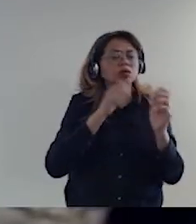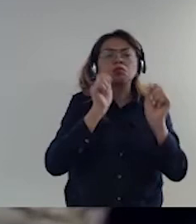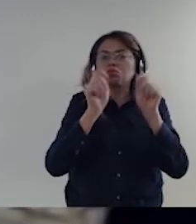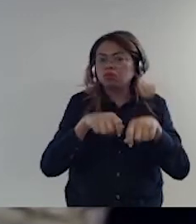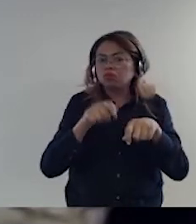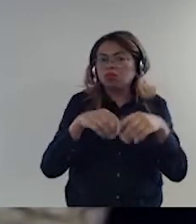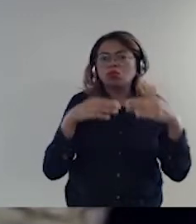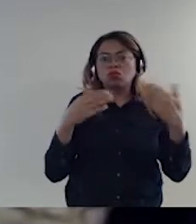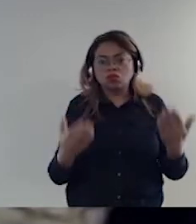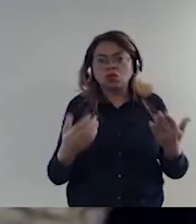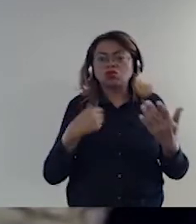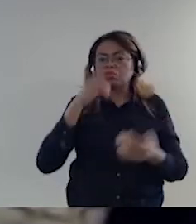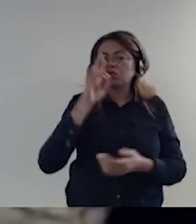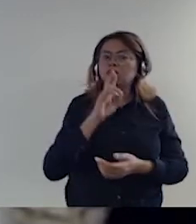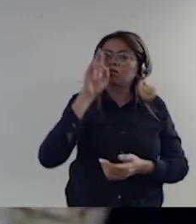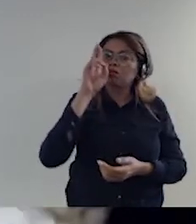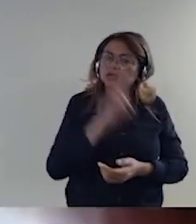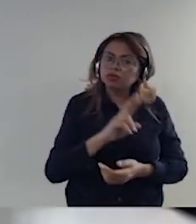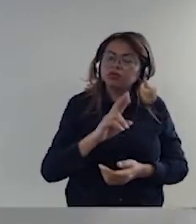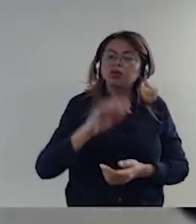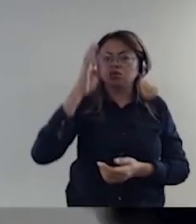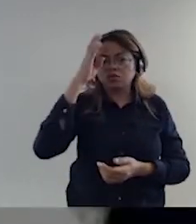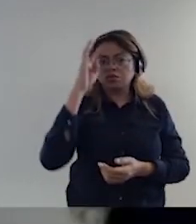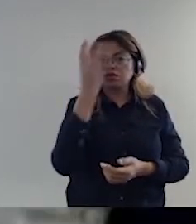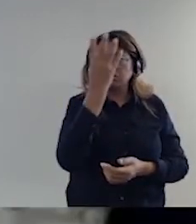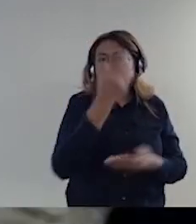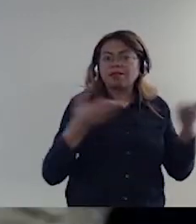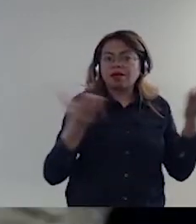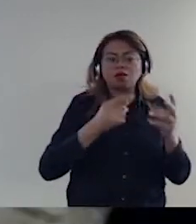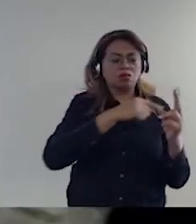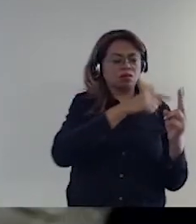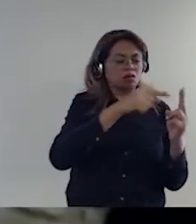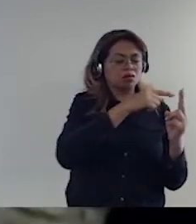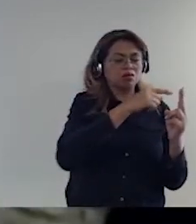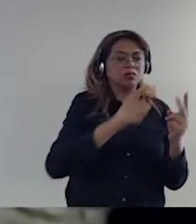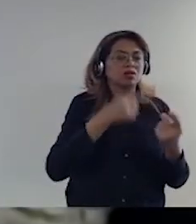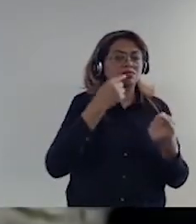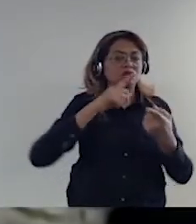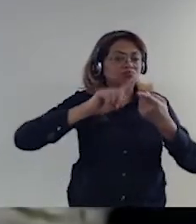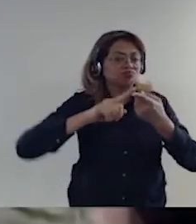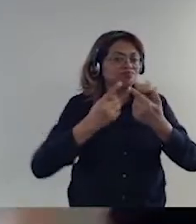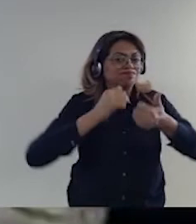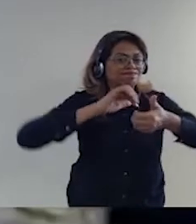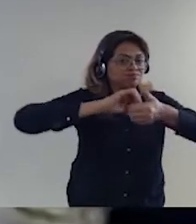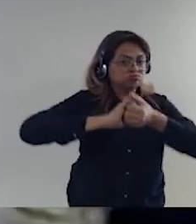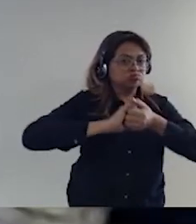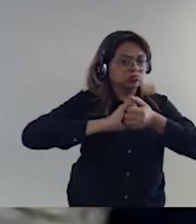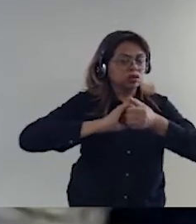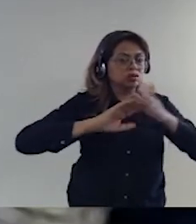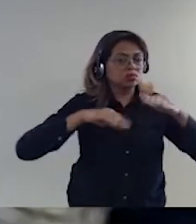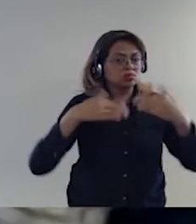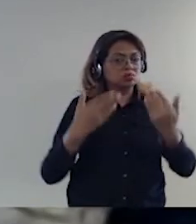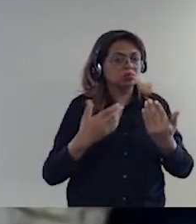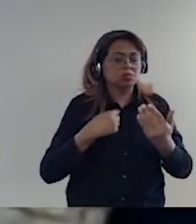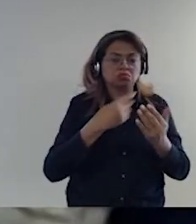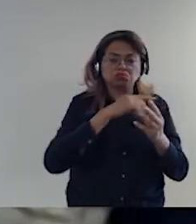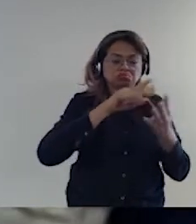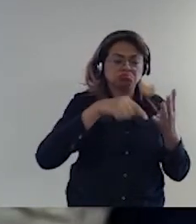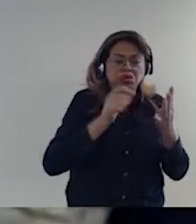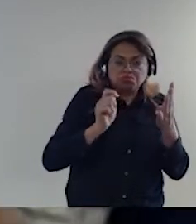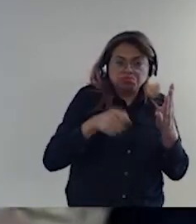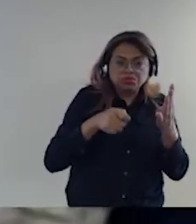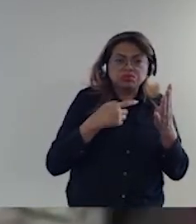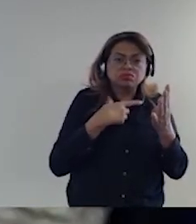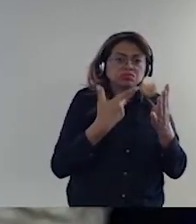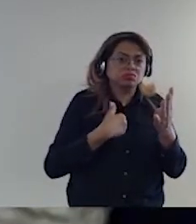ser, por um lado, soluções que as partes agora vão negociar, talvez até num modelo extremamente racional. Se negociarem